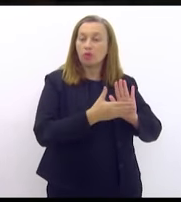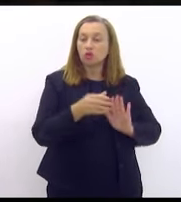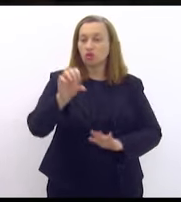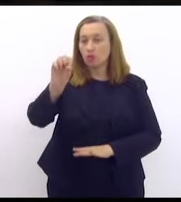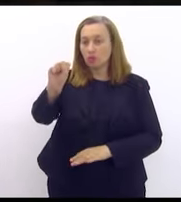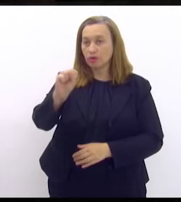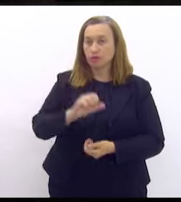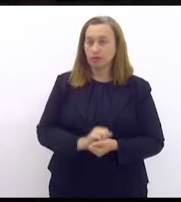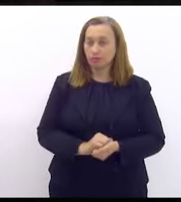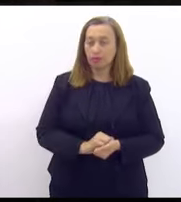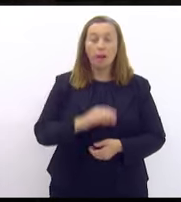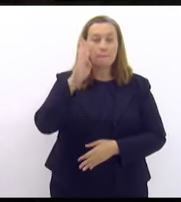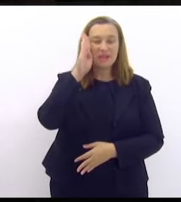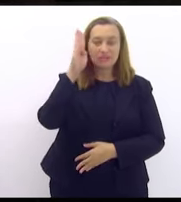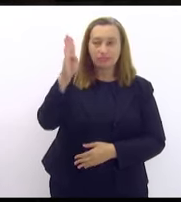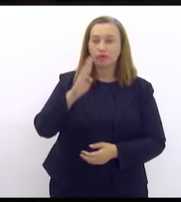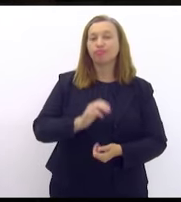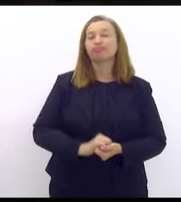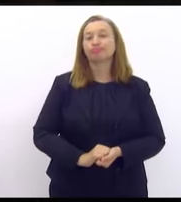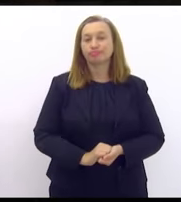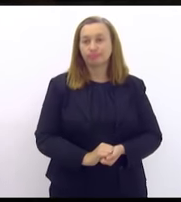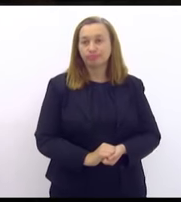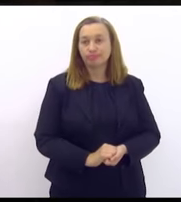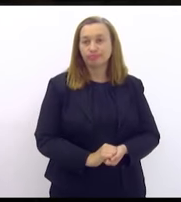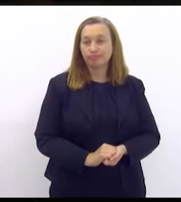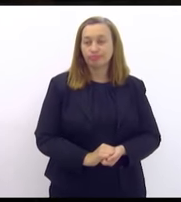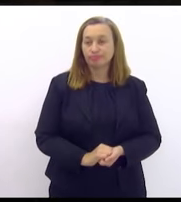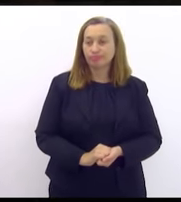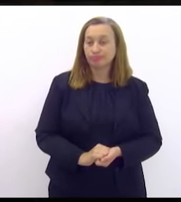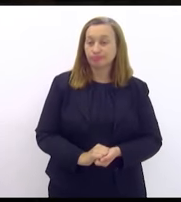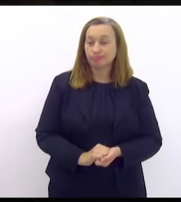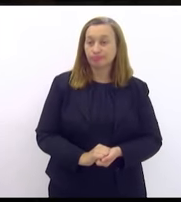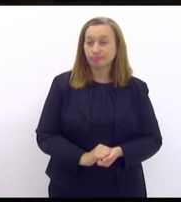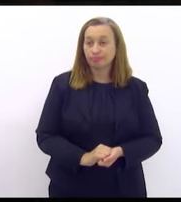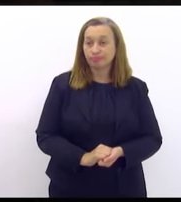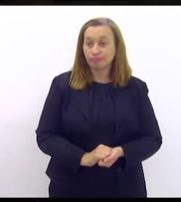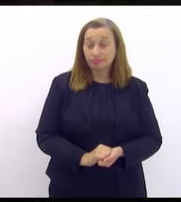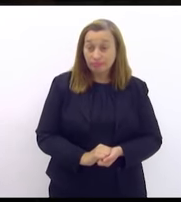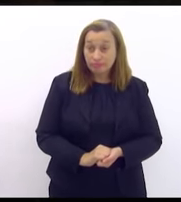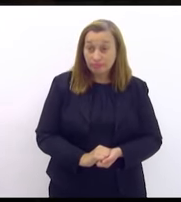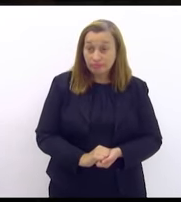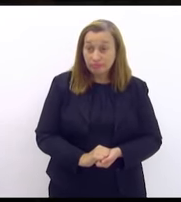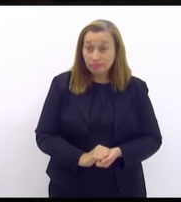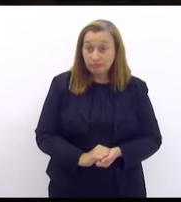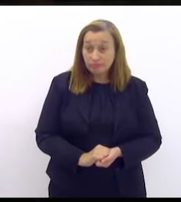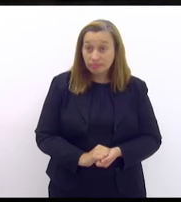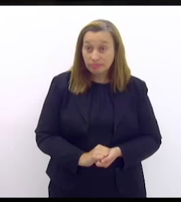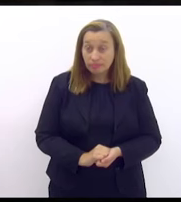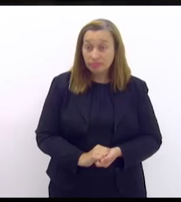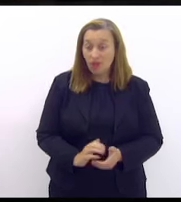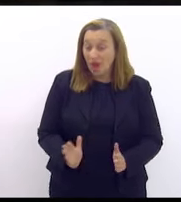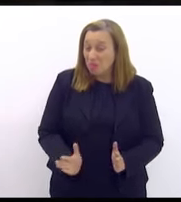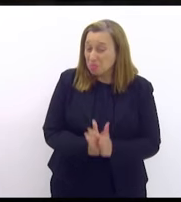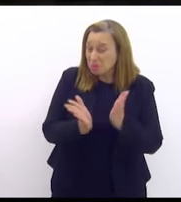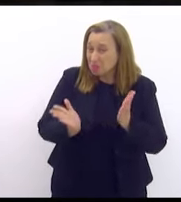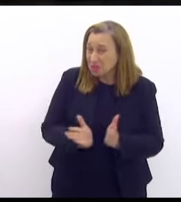as missões fundamentais. A erradicação da extrema